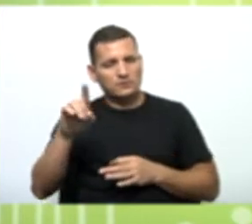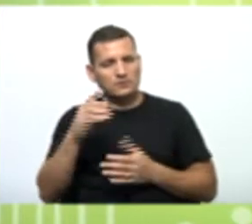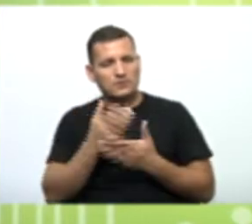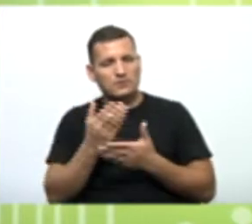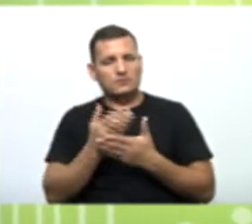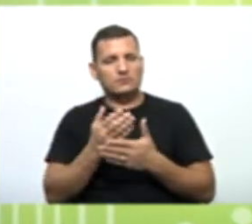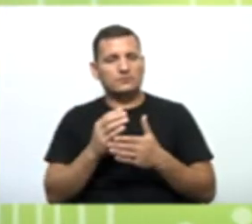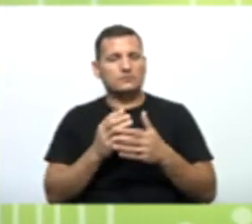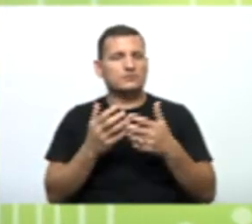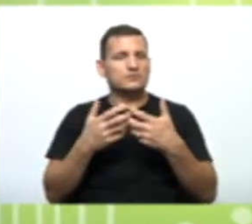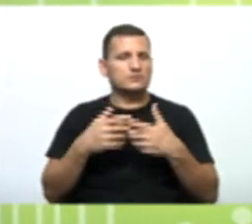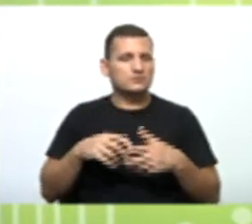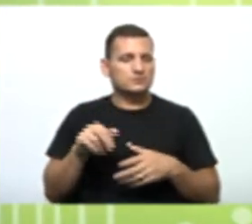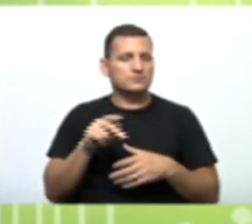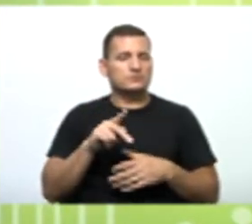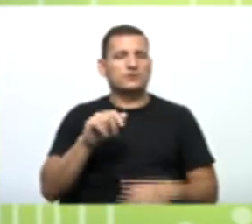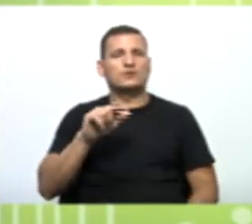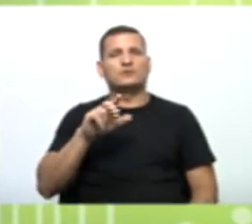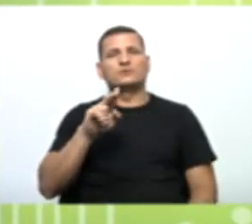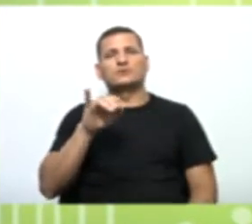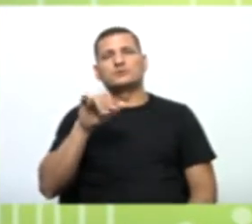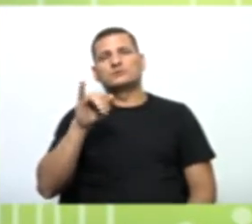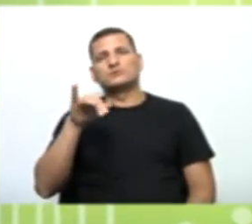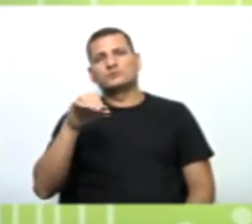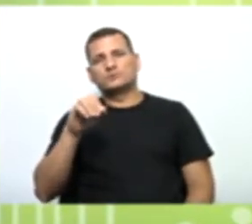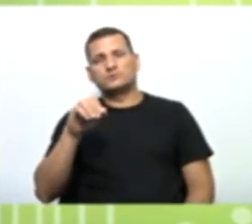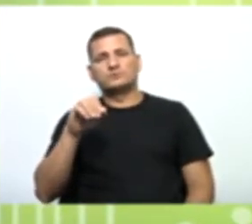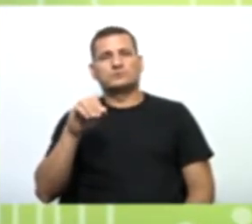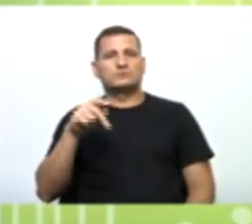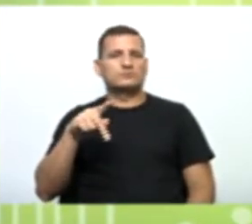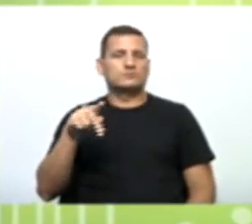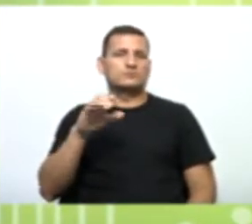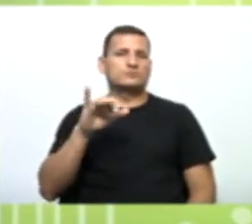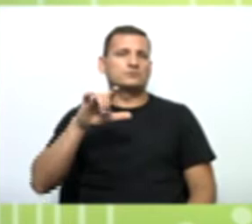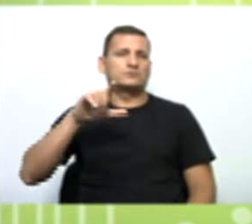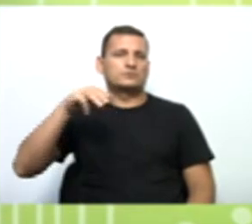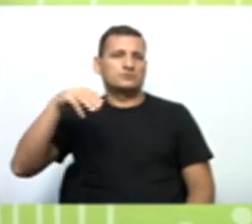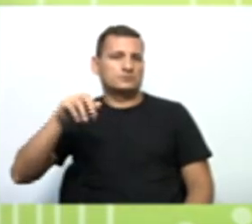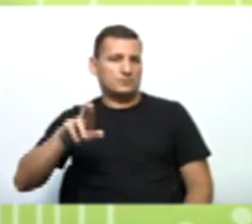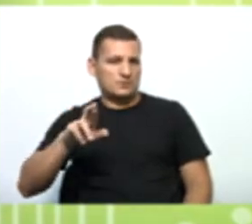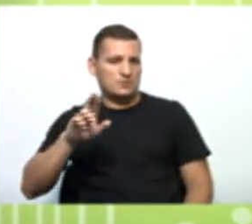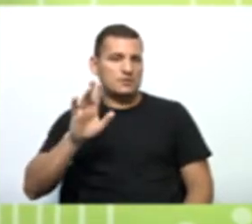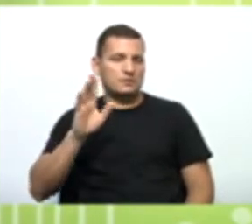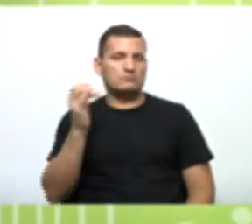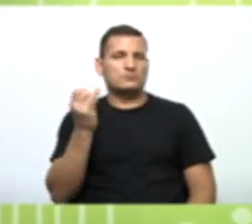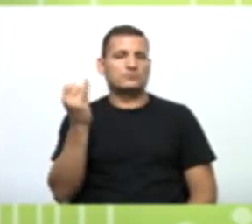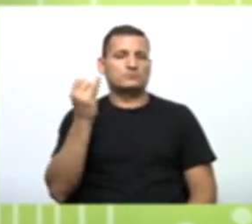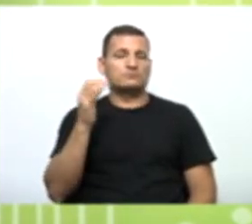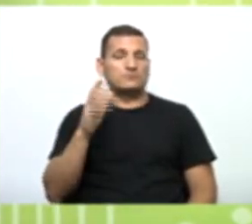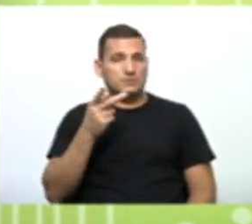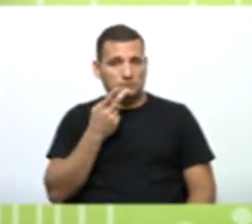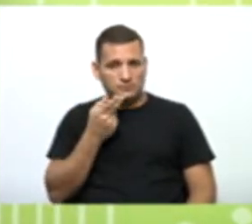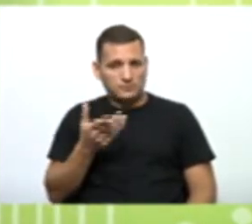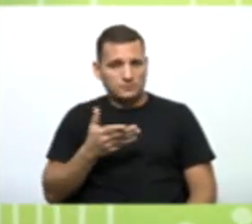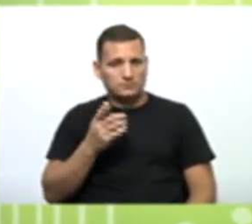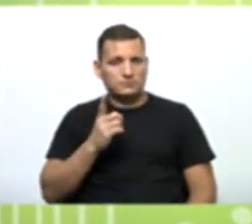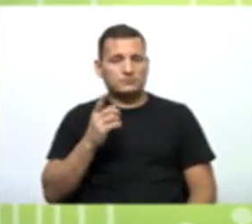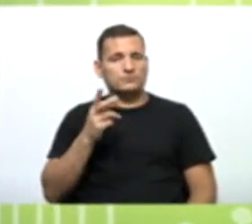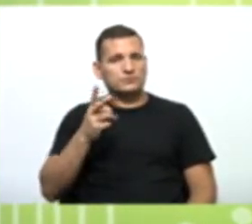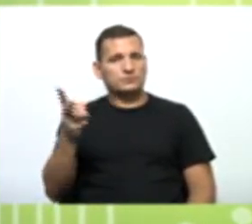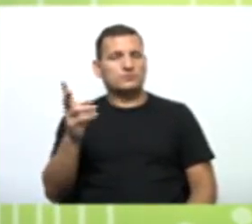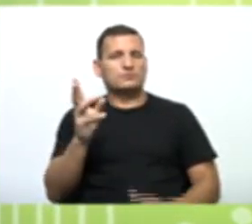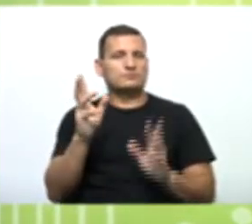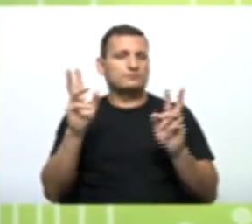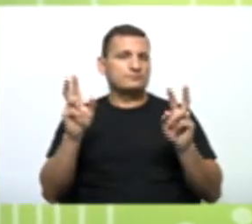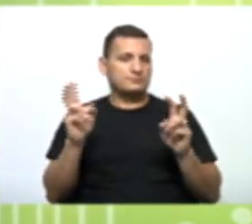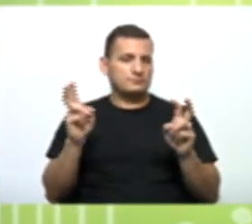com o professor Aloysio e o professor Silmar. Isso é muito importante, certo? Mas eu não vou falar isso agora não. Vou continuar o assunto de repetição